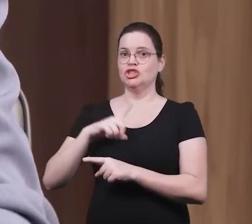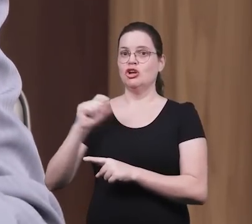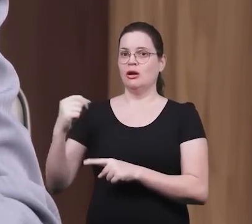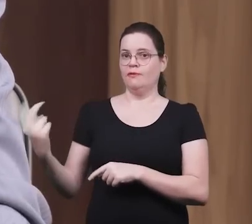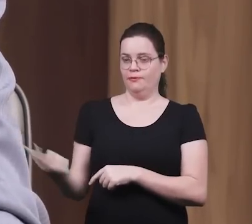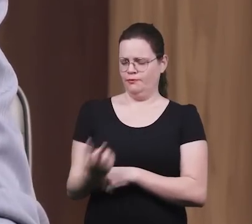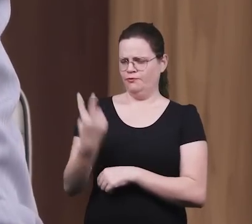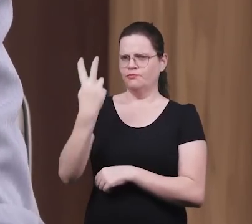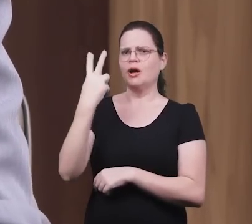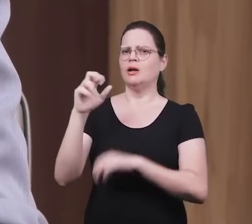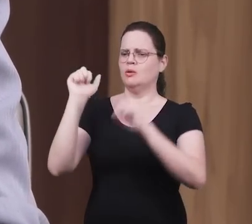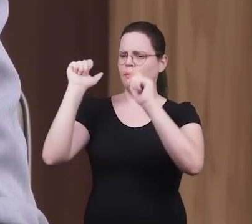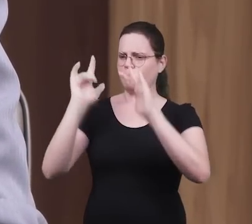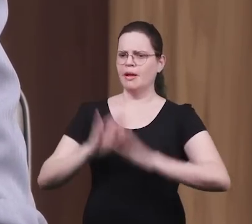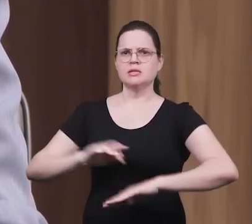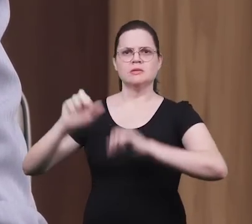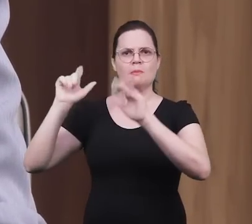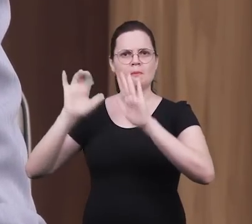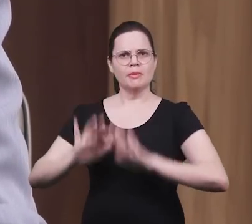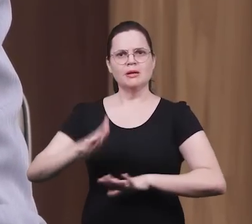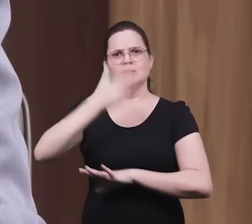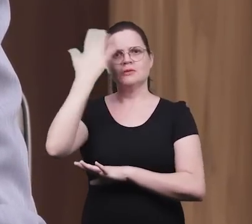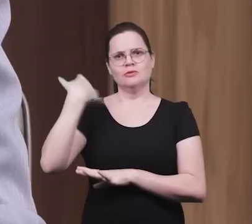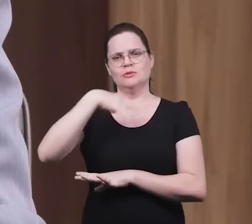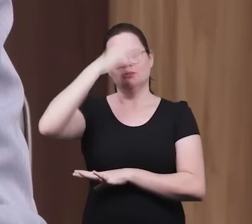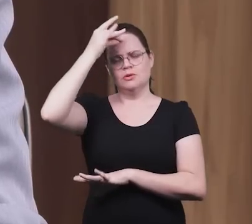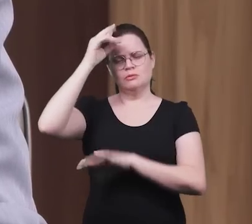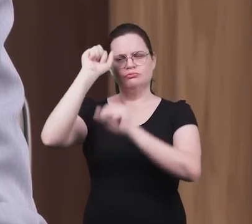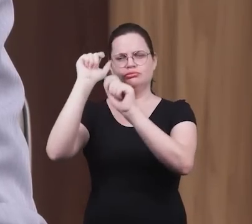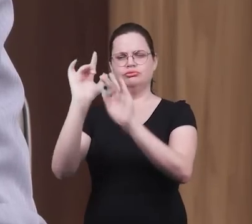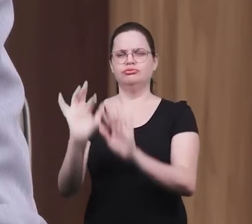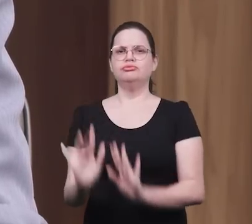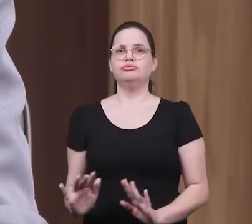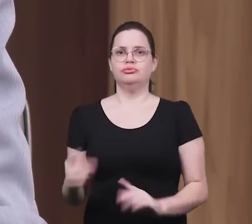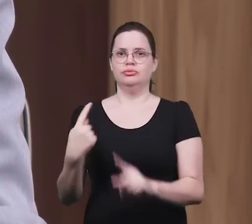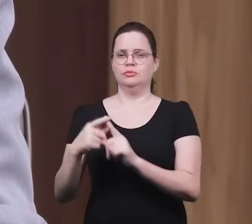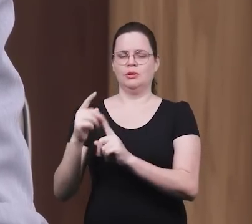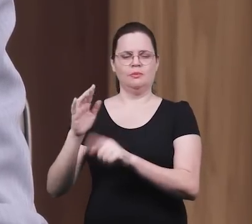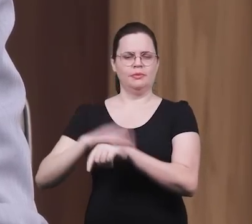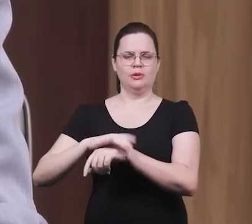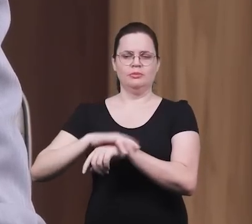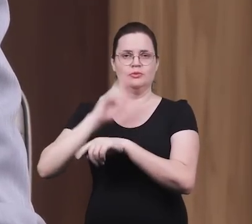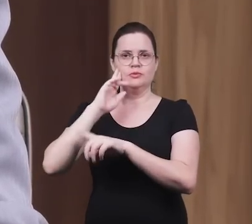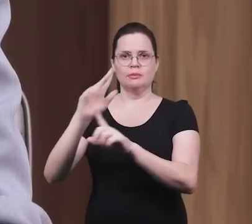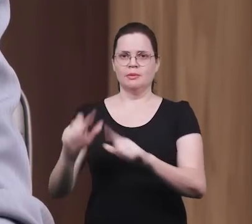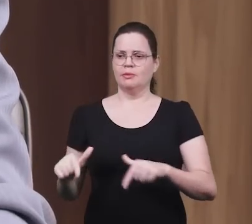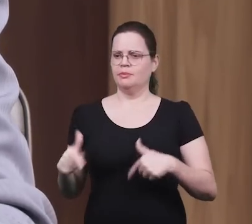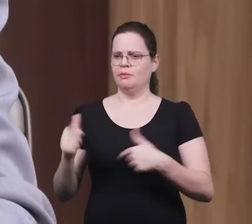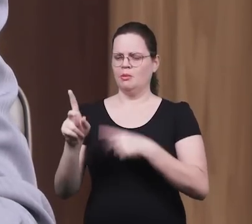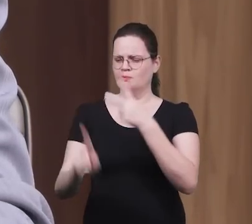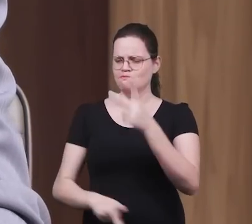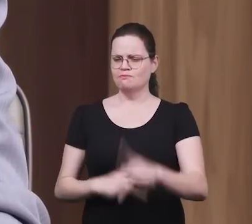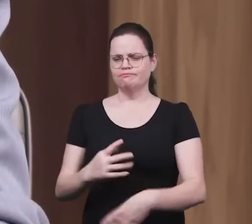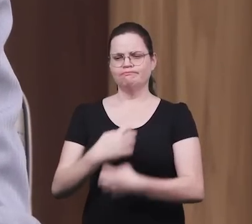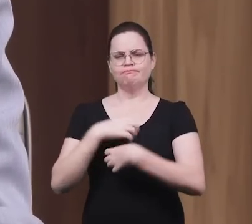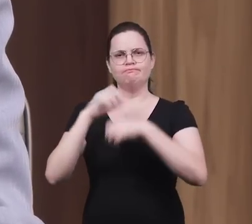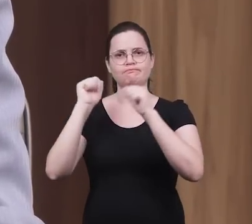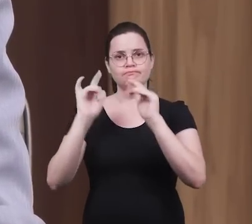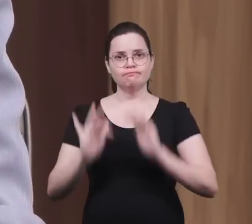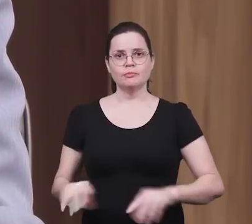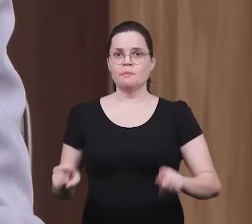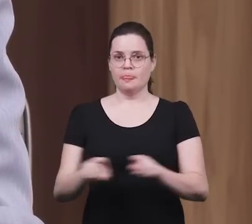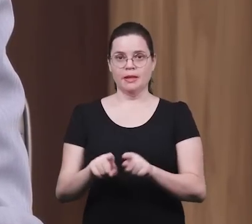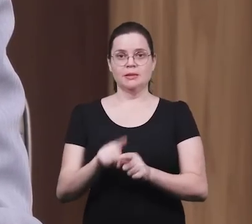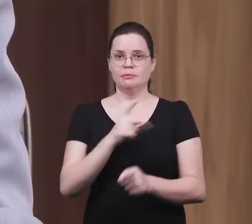estava grandiosamente abençoada, edificada pelo Espírito Santo, pelos favores do Senhor, um povo